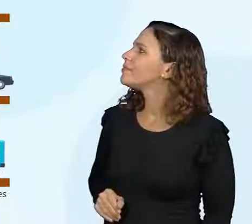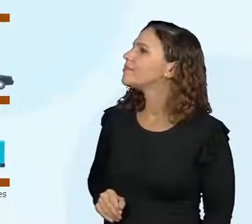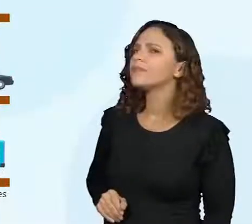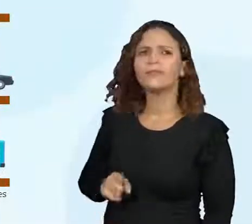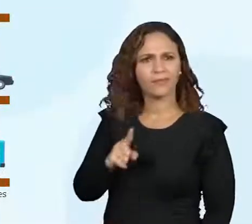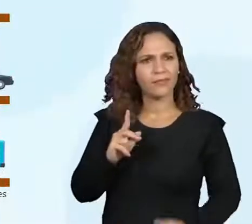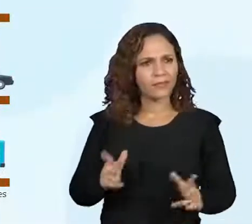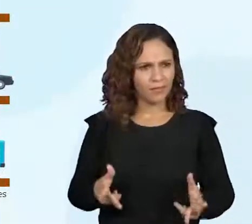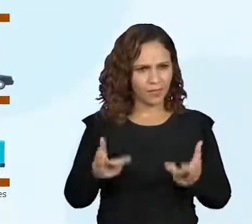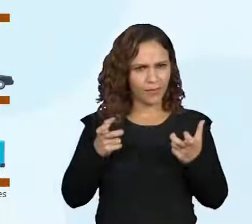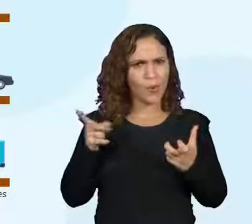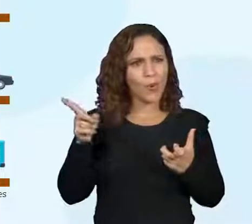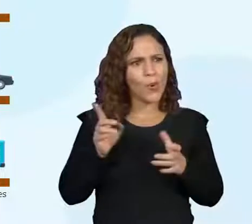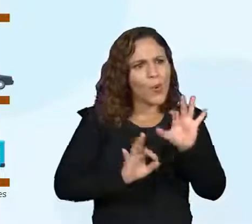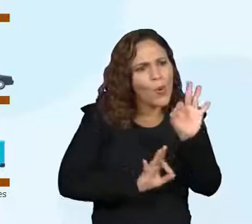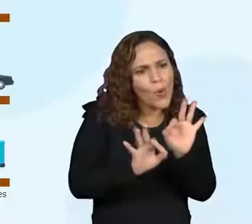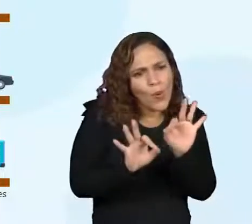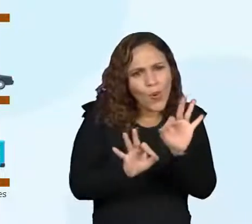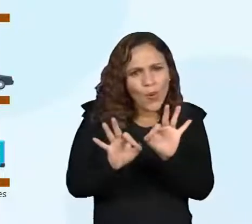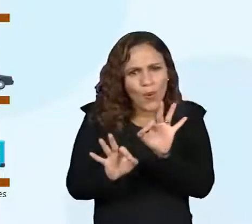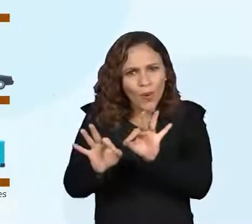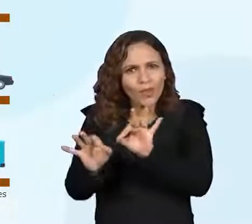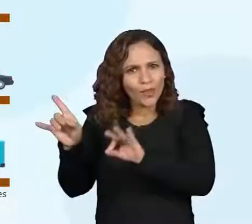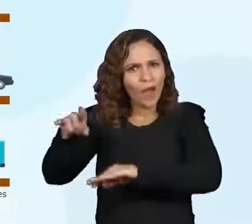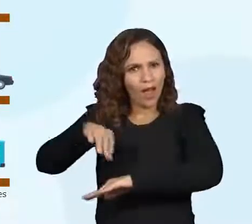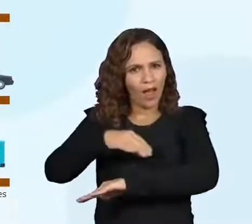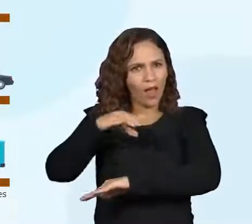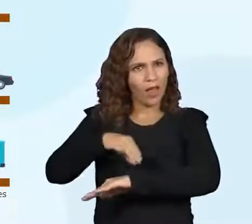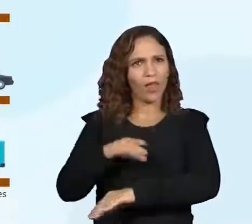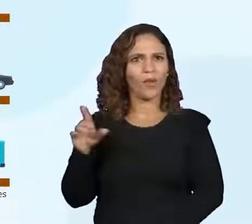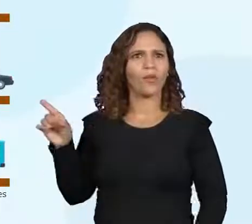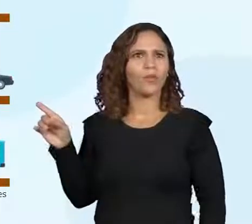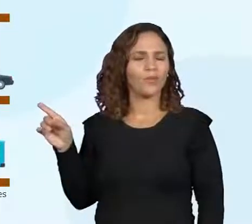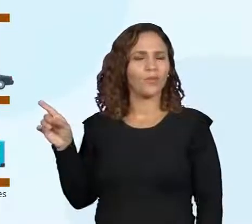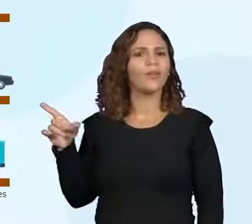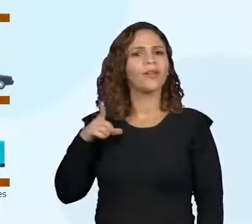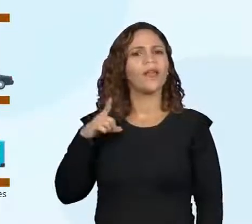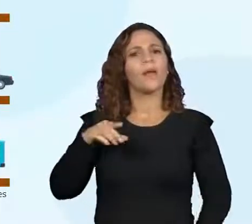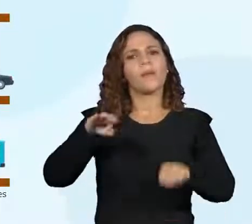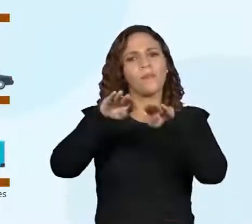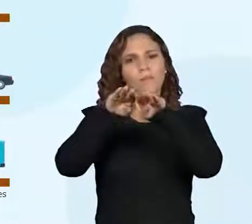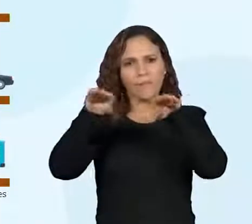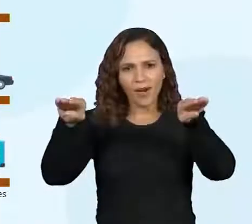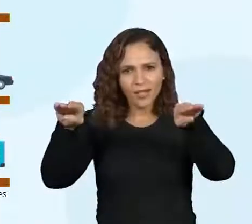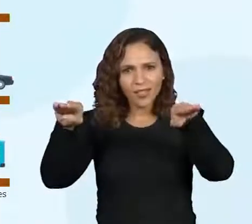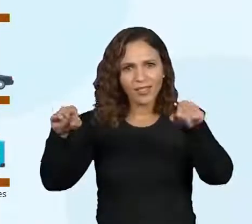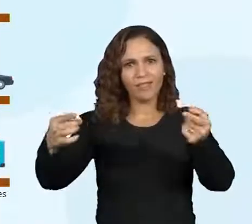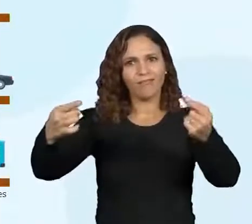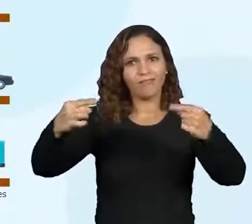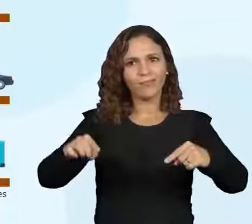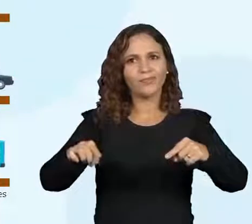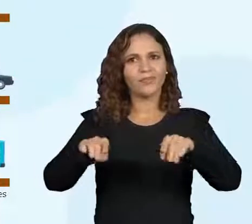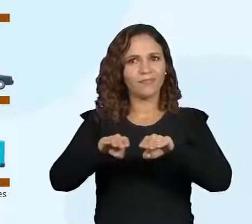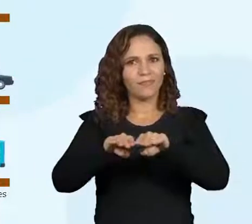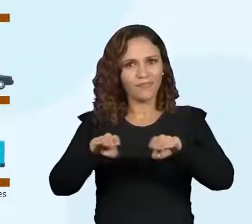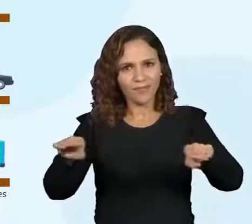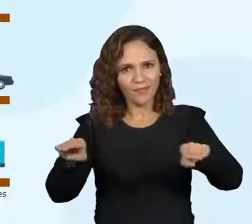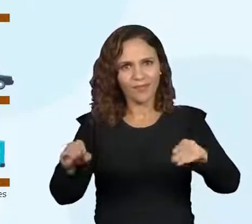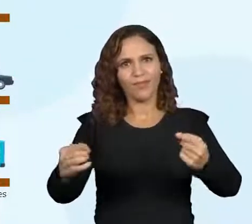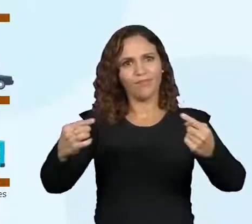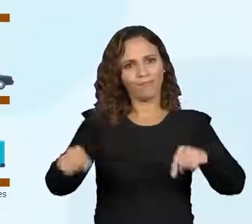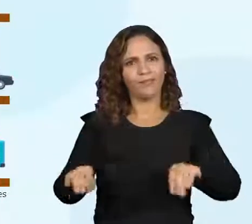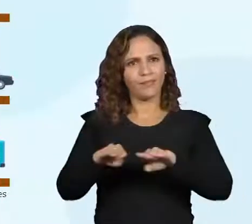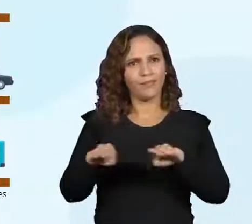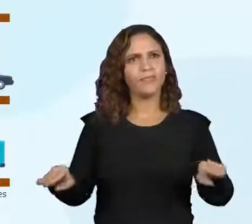que ele organiza esses carrinhos aí em algumas prateleiras. Vocês conseguem